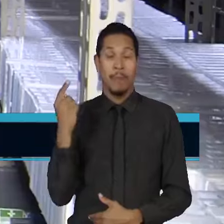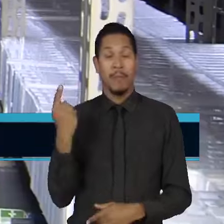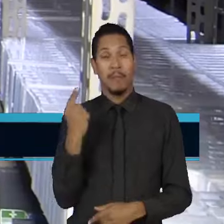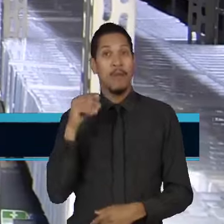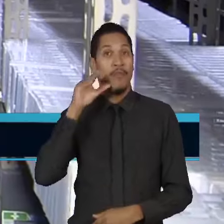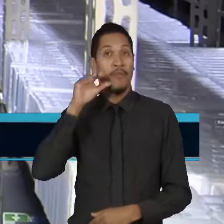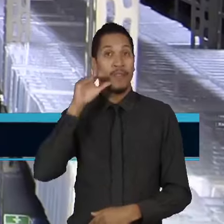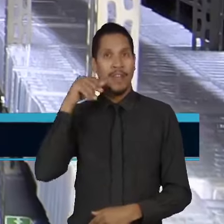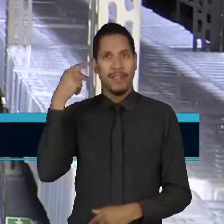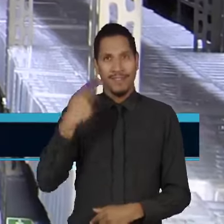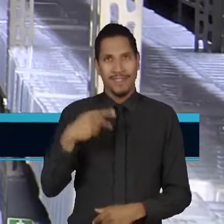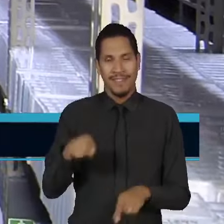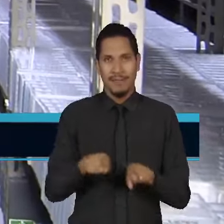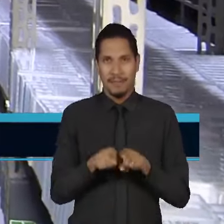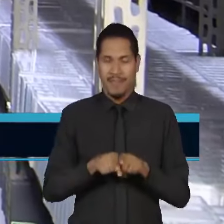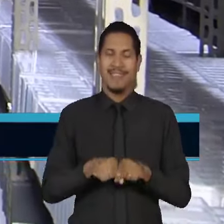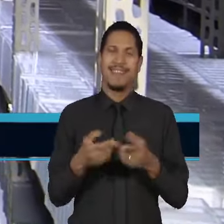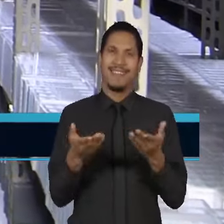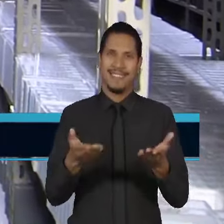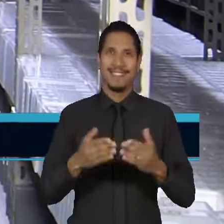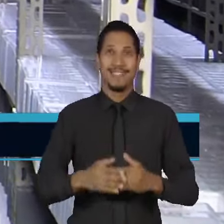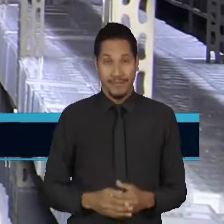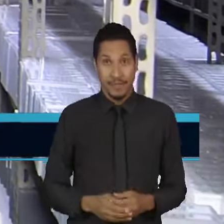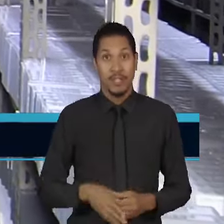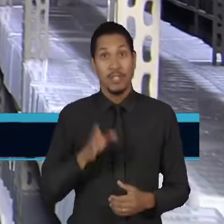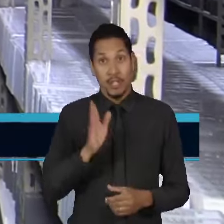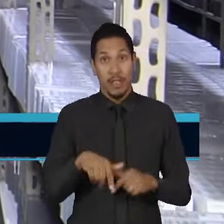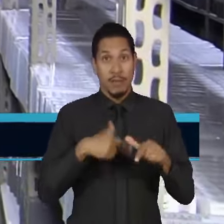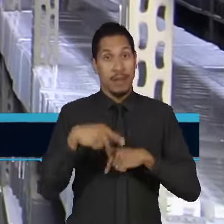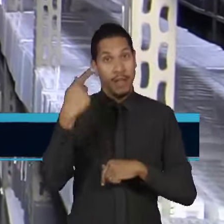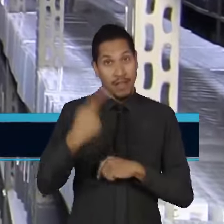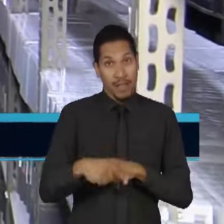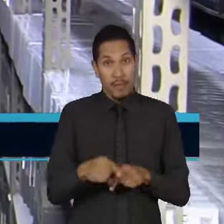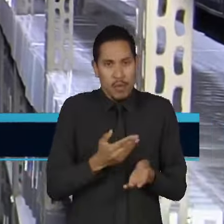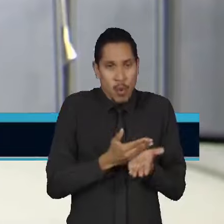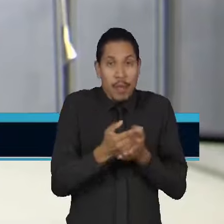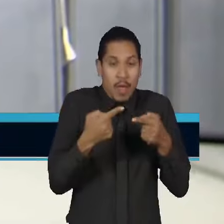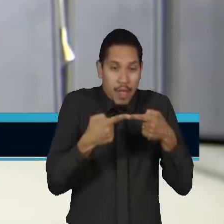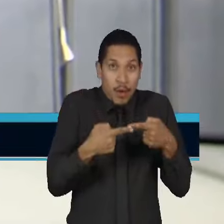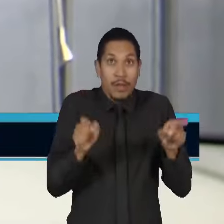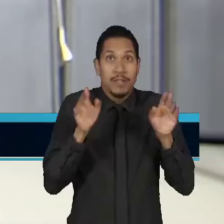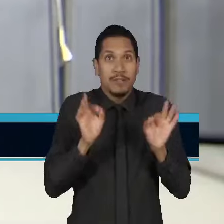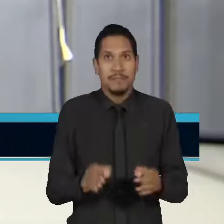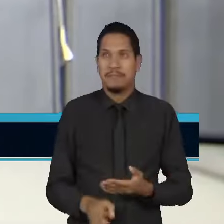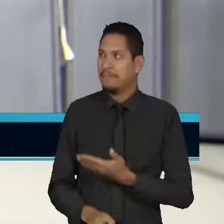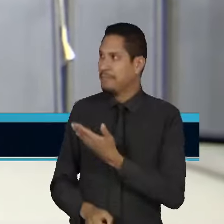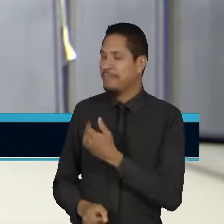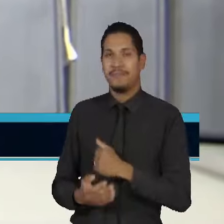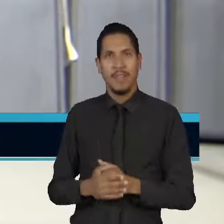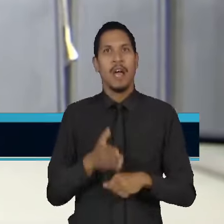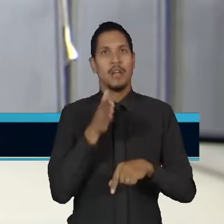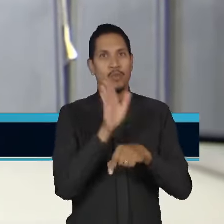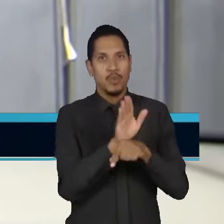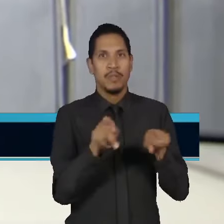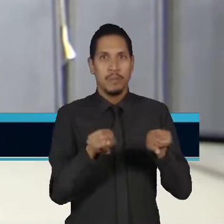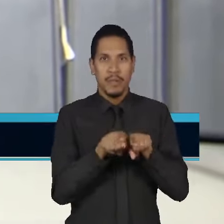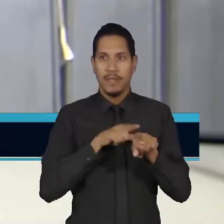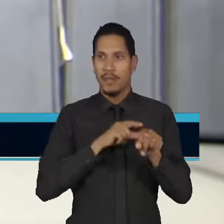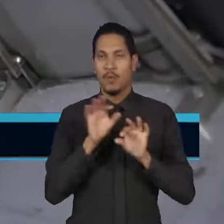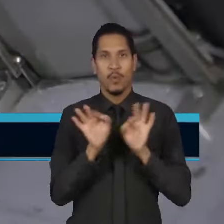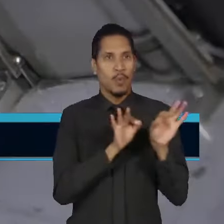é o funcionário mais antigo da casa. Está na emissora desde a inauguração. Além de ajudar na montagem da estrutura